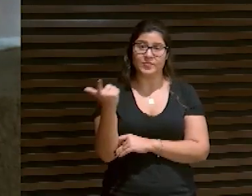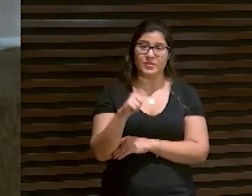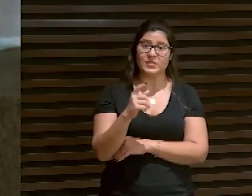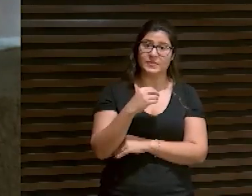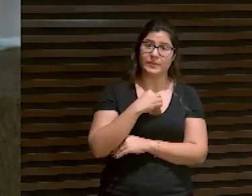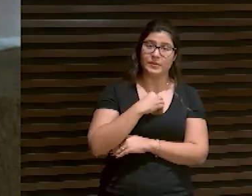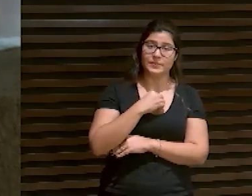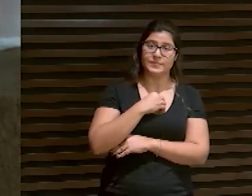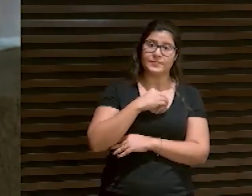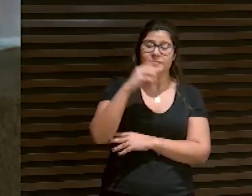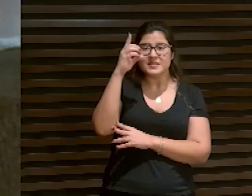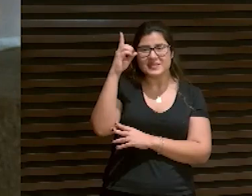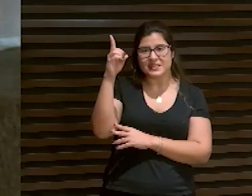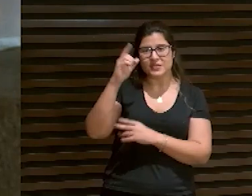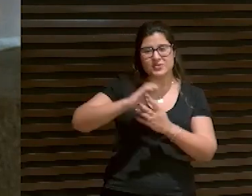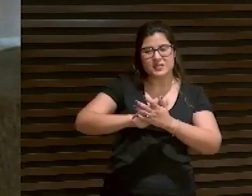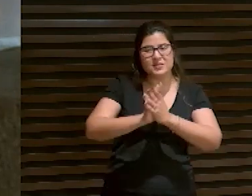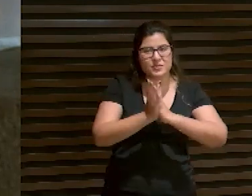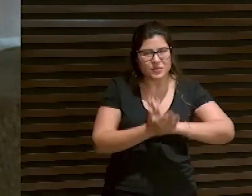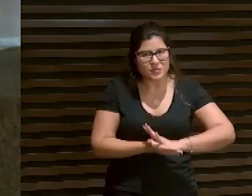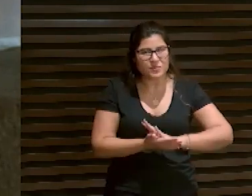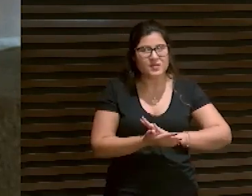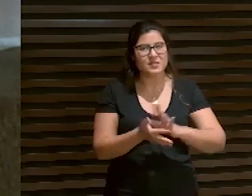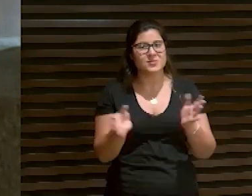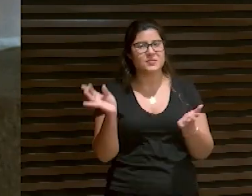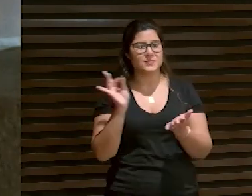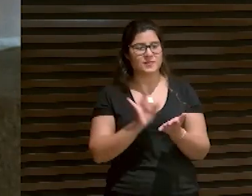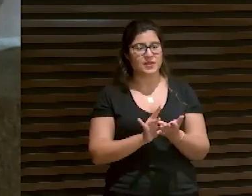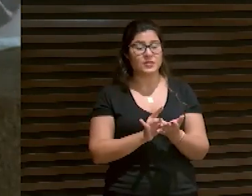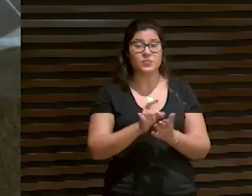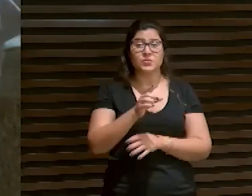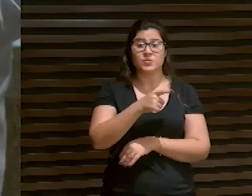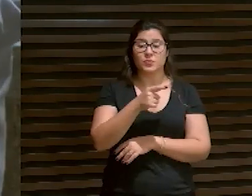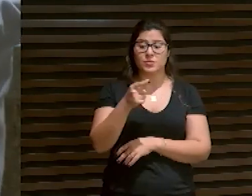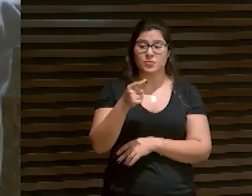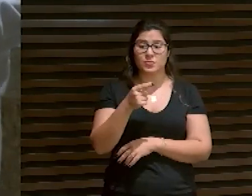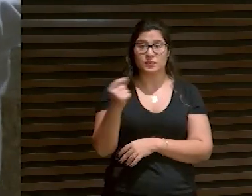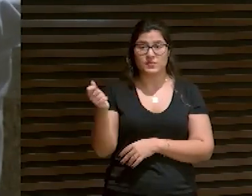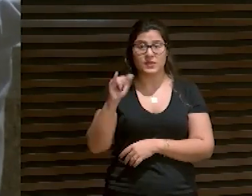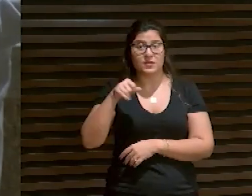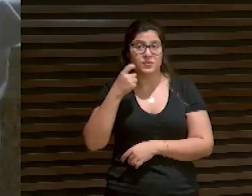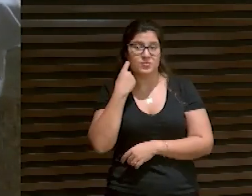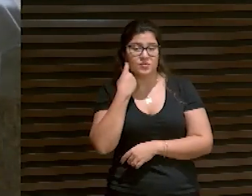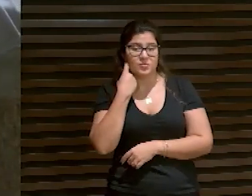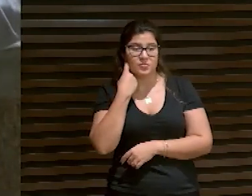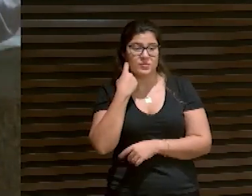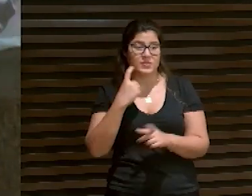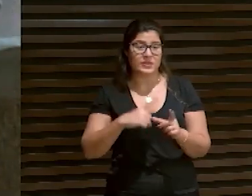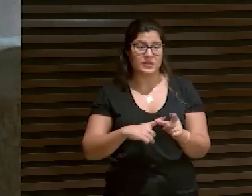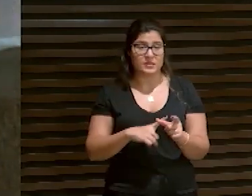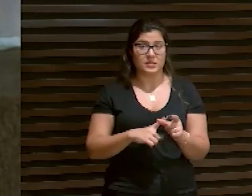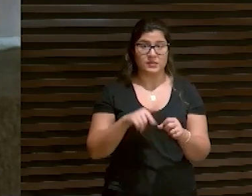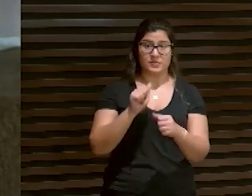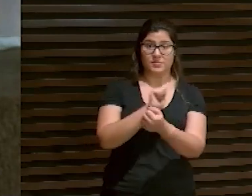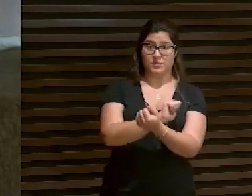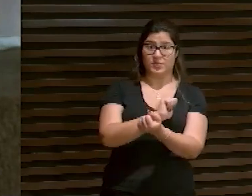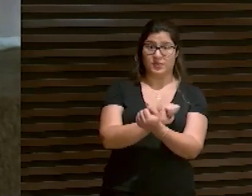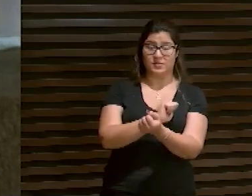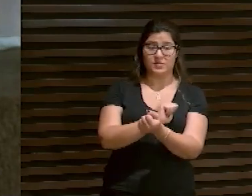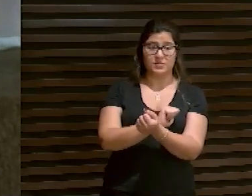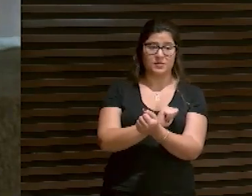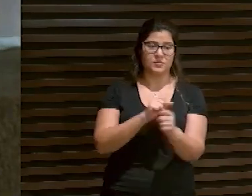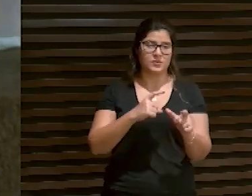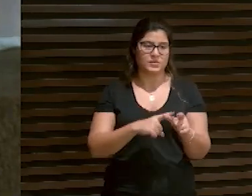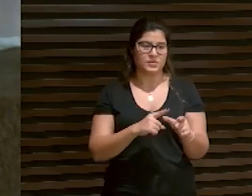pecar, Deus os destruísse finalmente. Então Jonas sai da cidade quase como se fosse um espectador para poder esperar ver aquela cidade